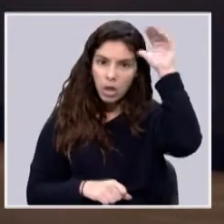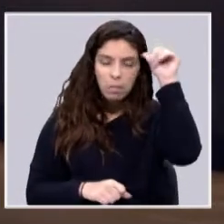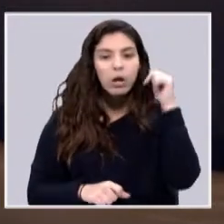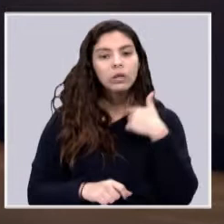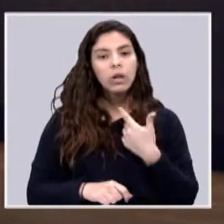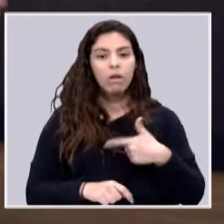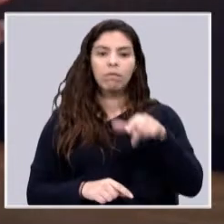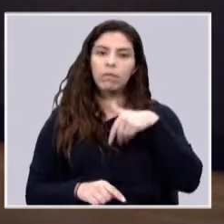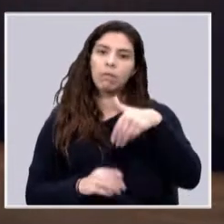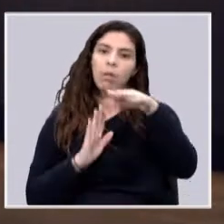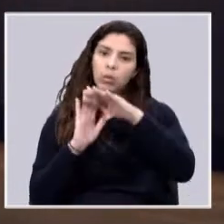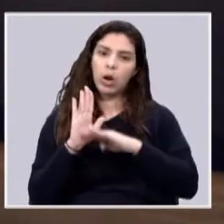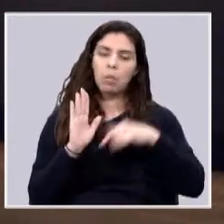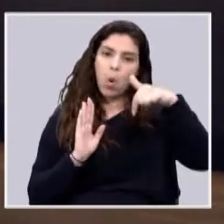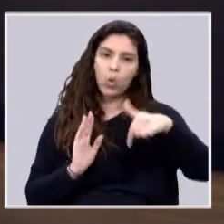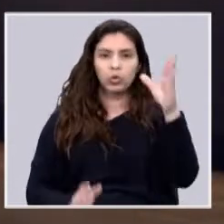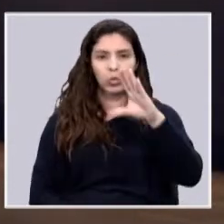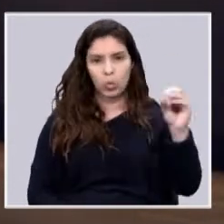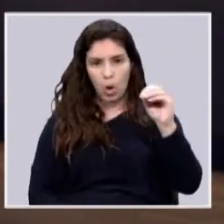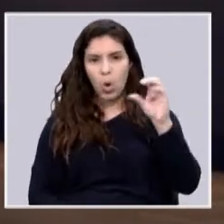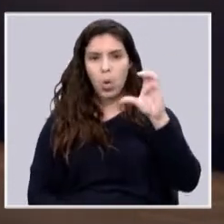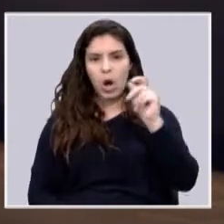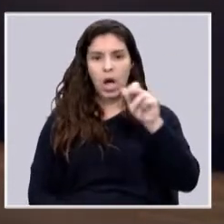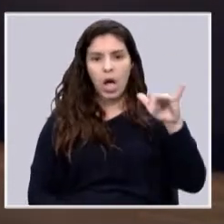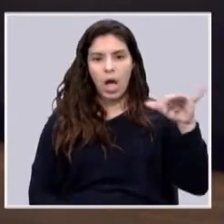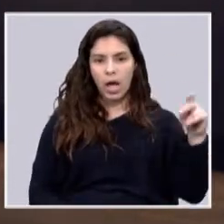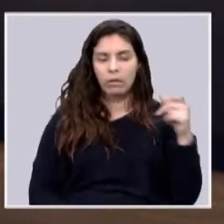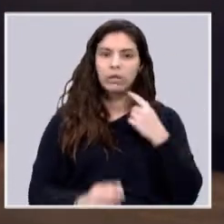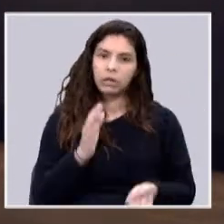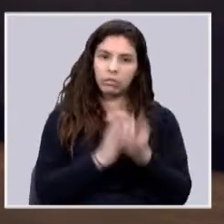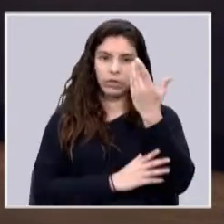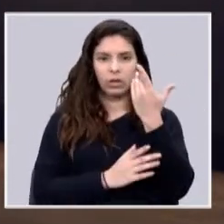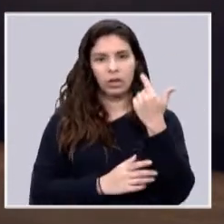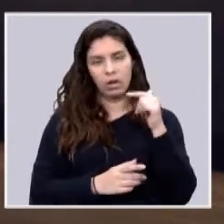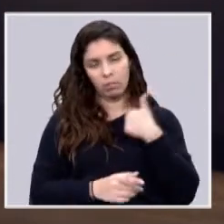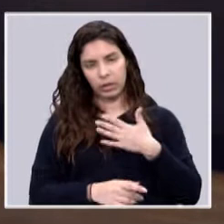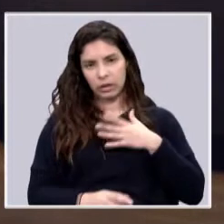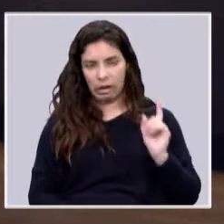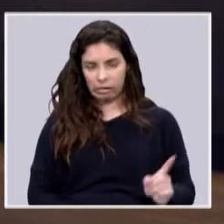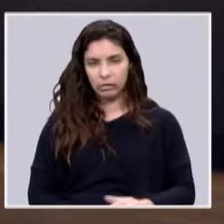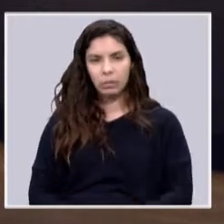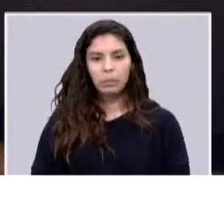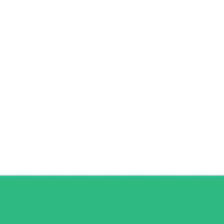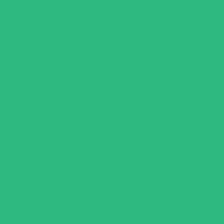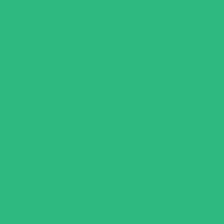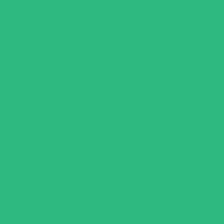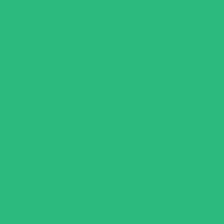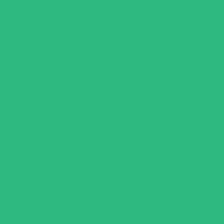na ordem do dia. Hoje, no Panorâmica, fica a conhecer o João Correia, biólogo e fundador da Flying Sharks.